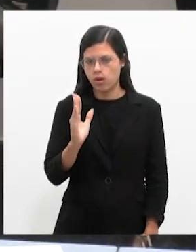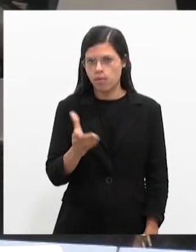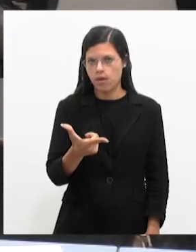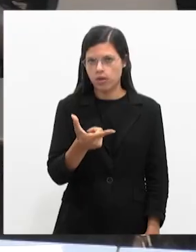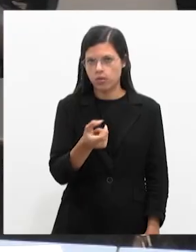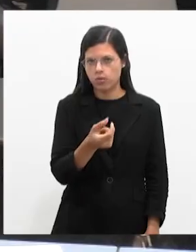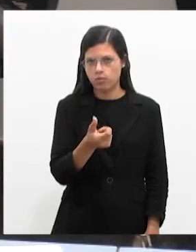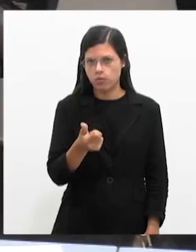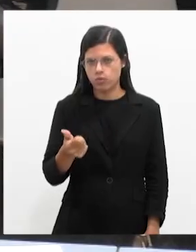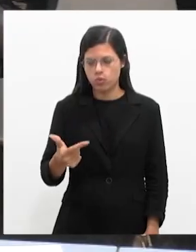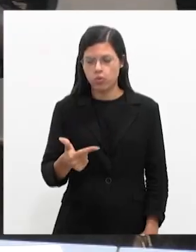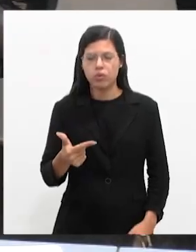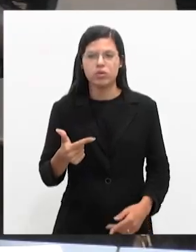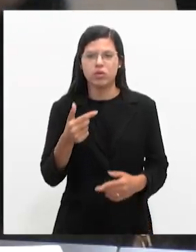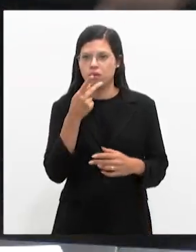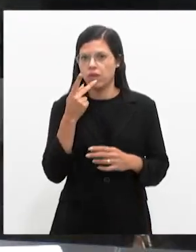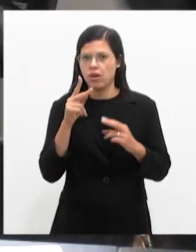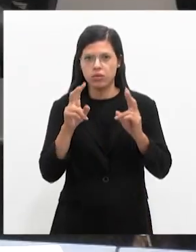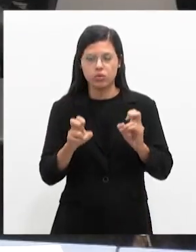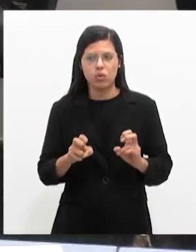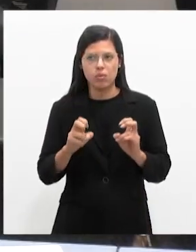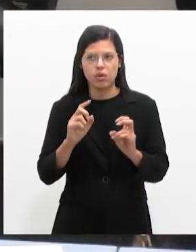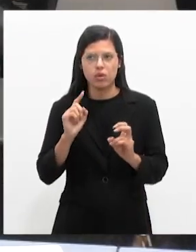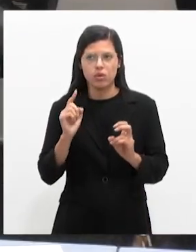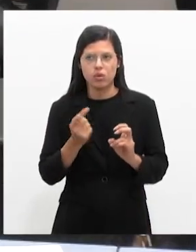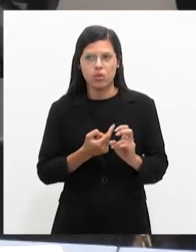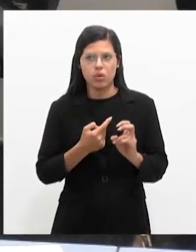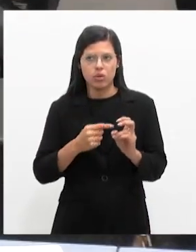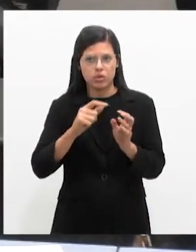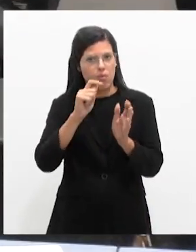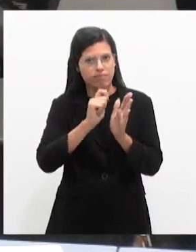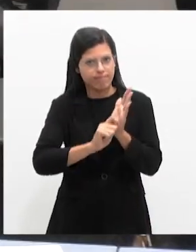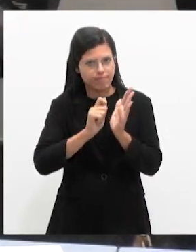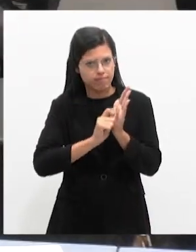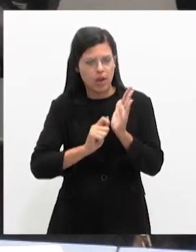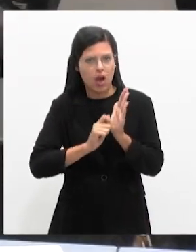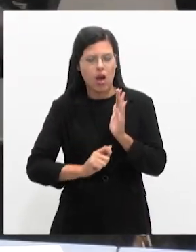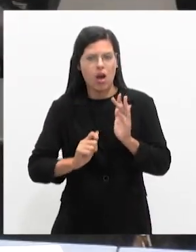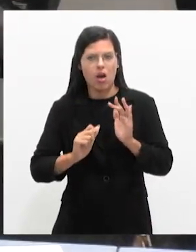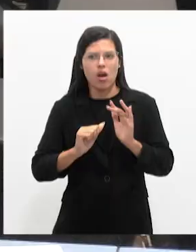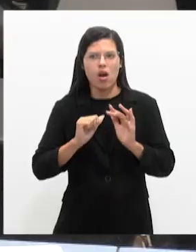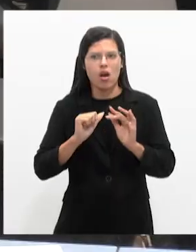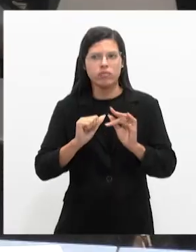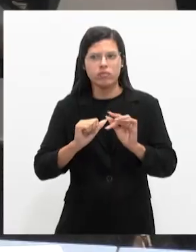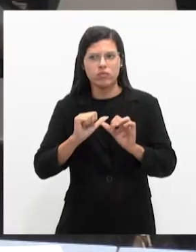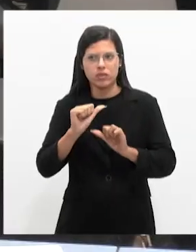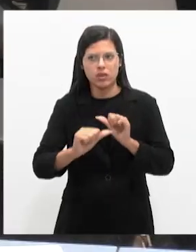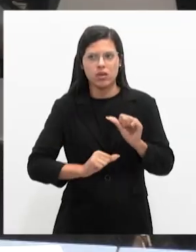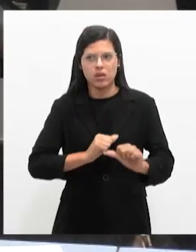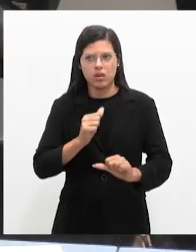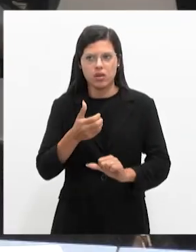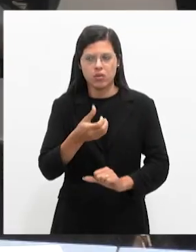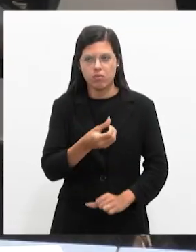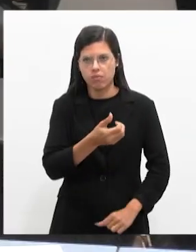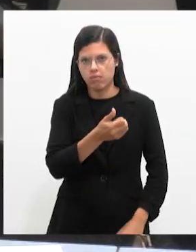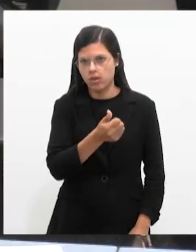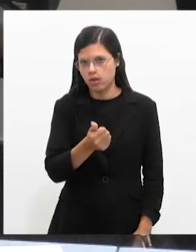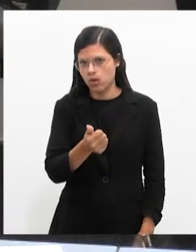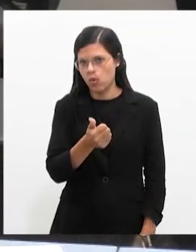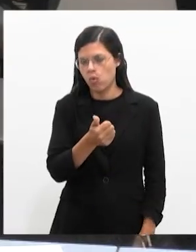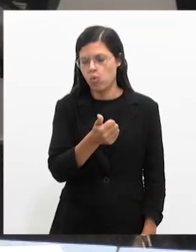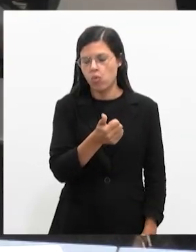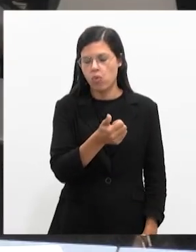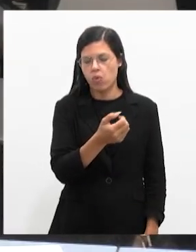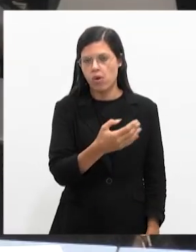dessa matéria. Então, nós estamos reescrevendo a lei inteira, alterando a 6146 de